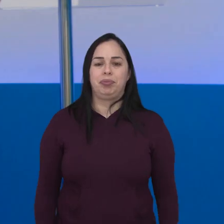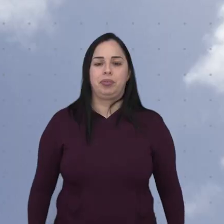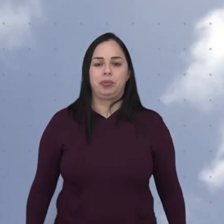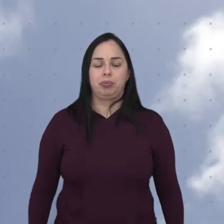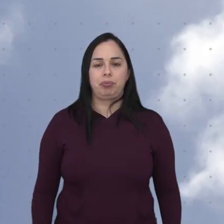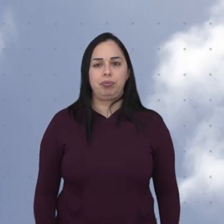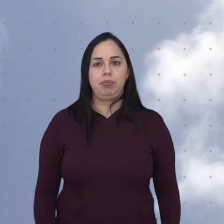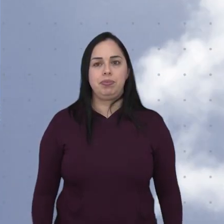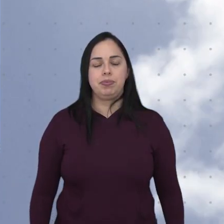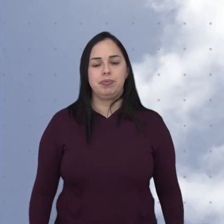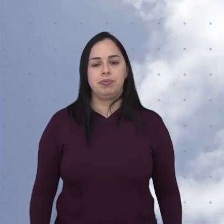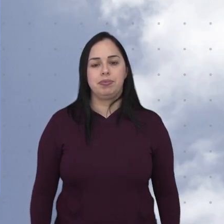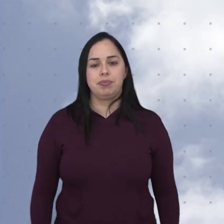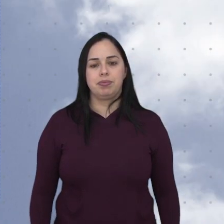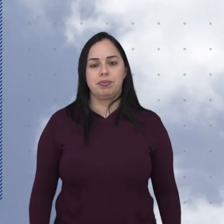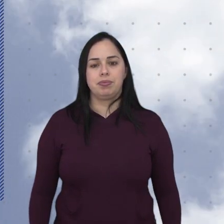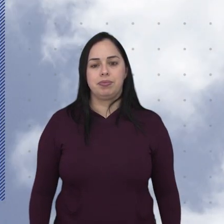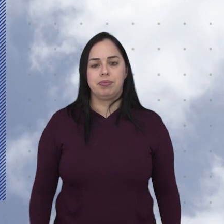amanhã?